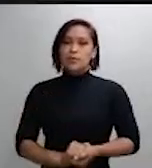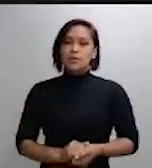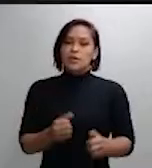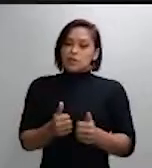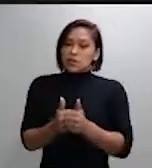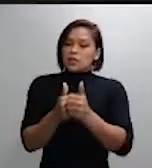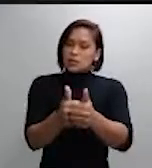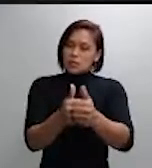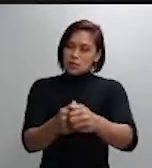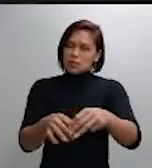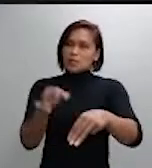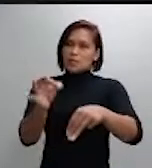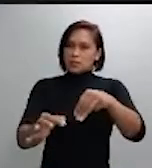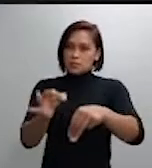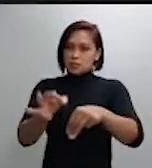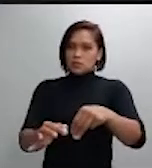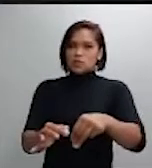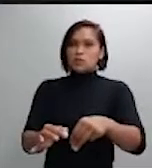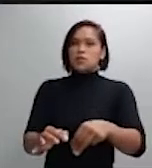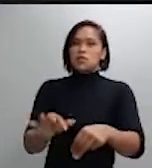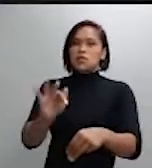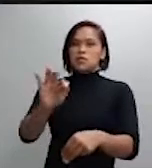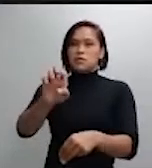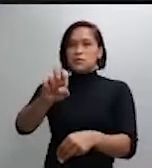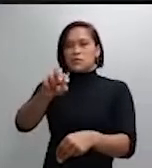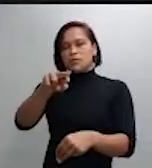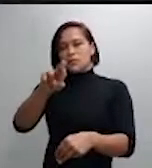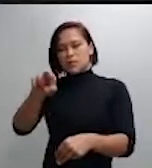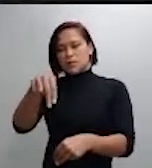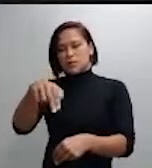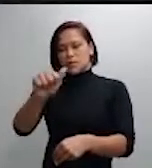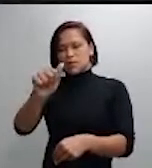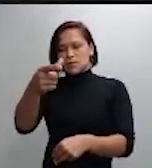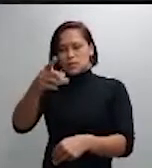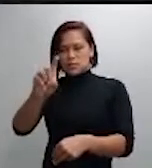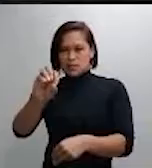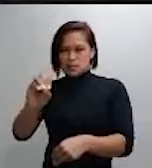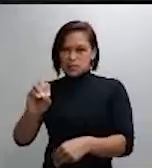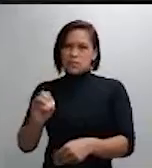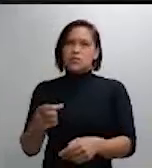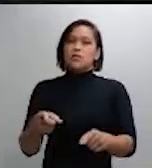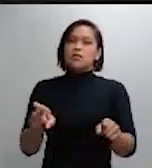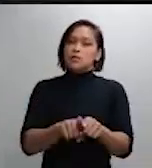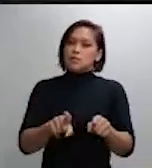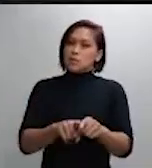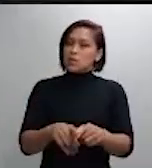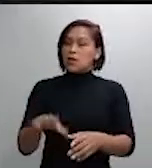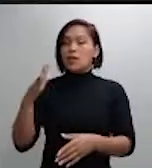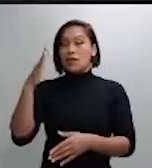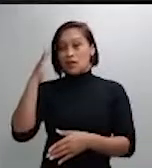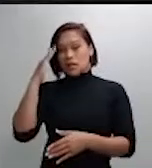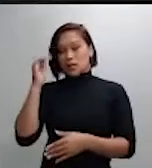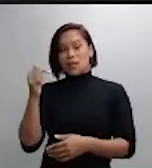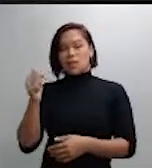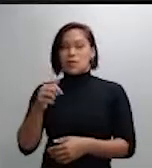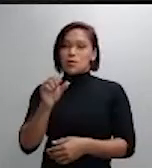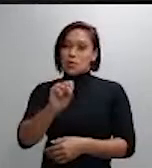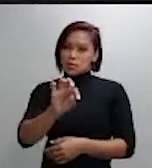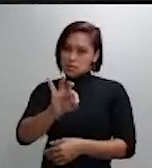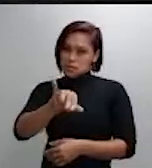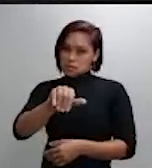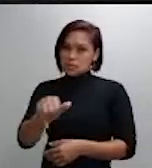Og Fernandes e Mauro Campbell, no qual se consolidou o seguinte entendimento: o Superior Tribunal de